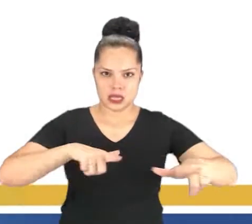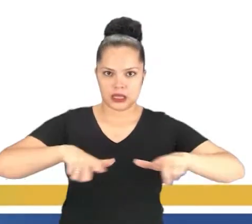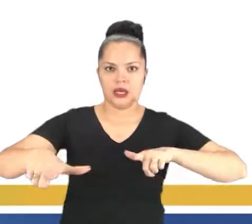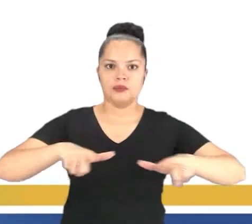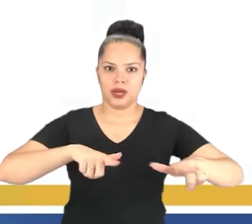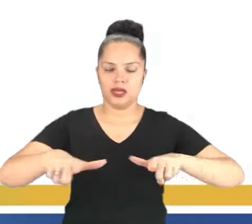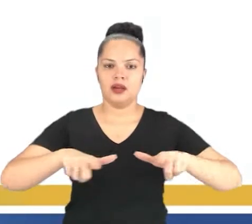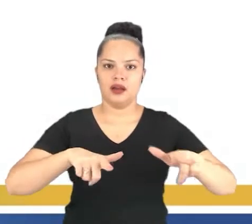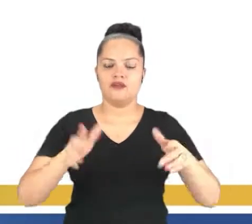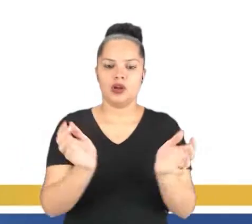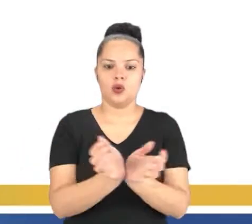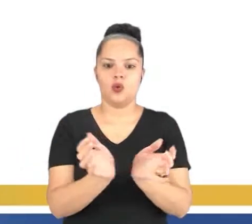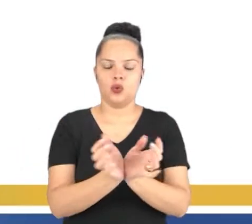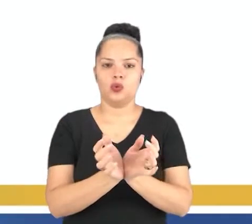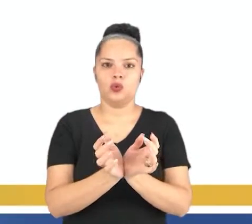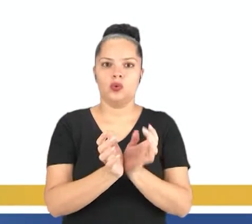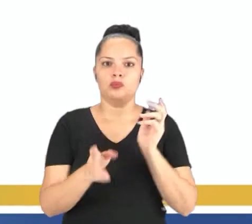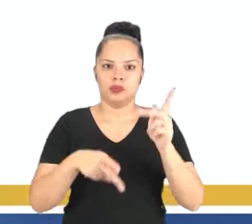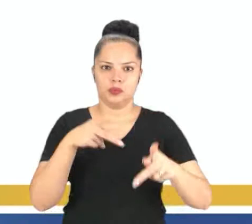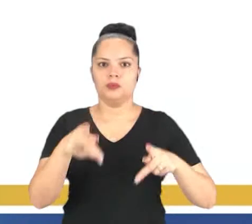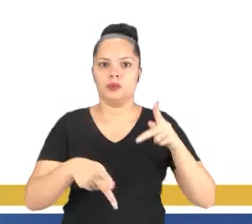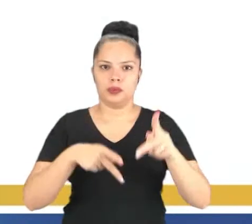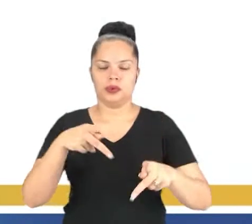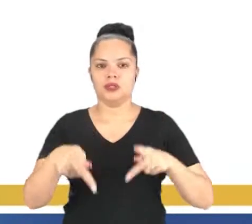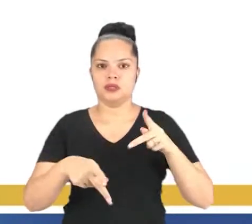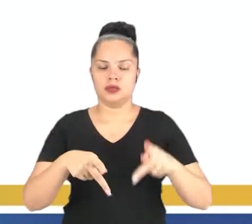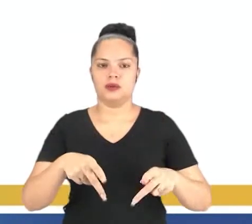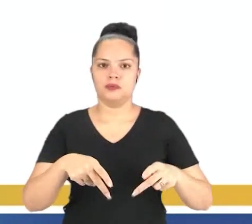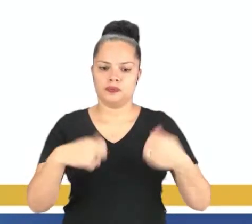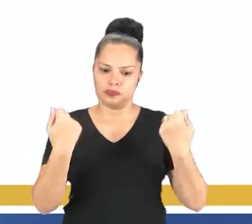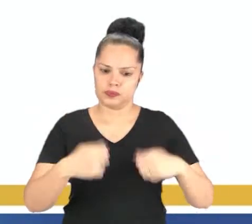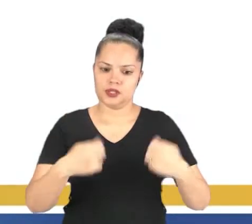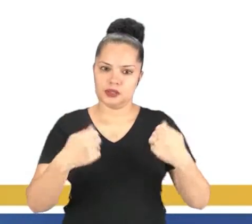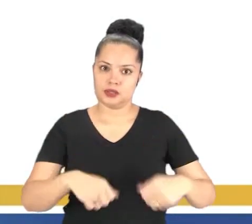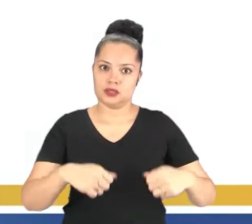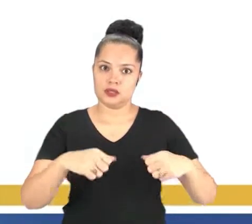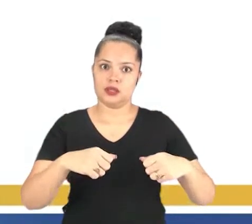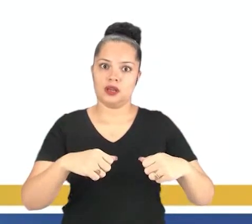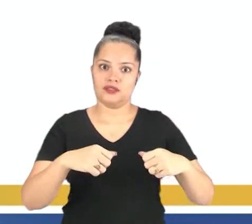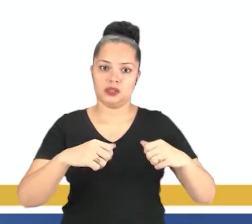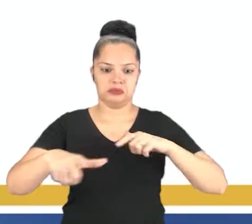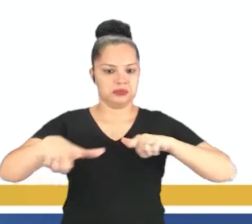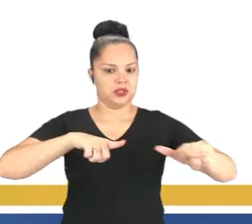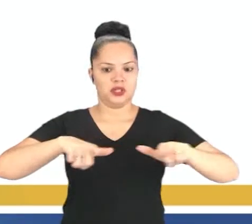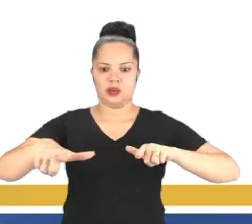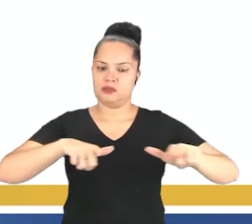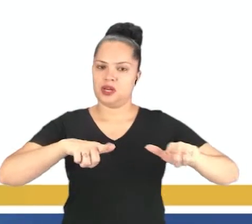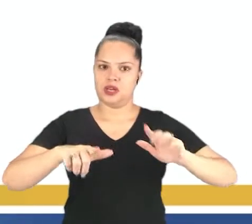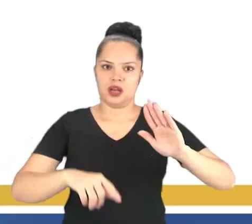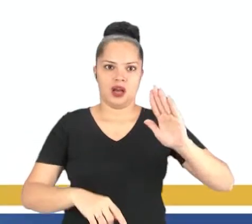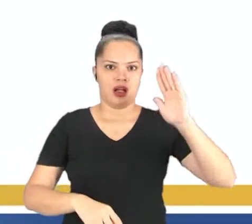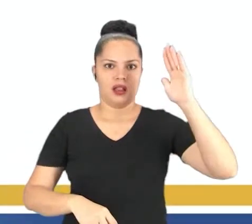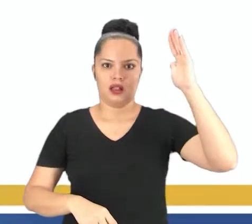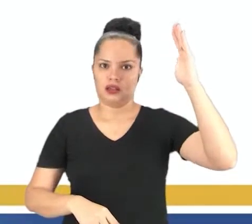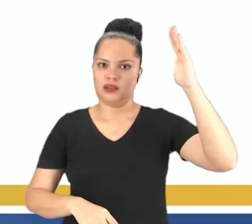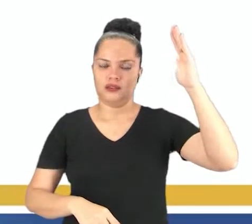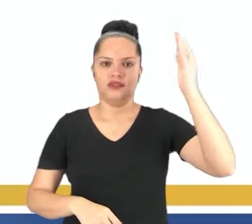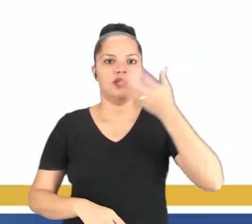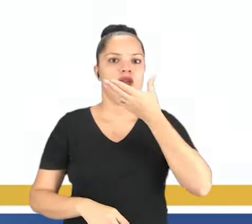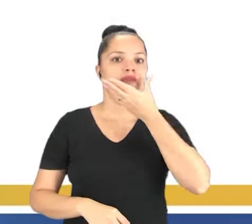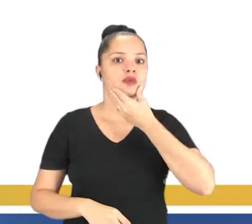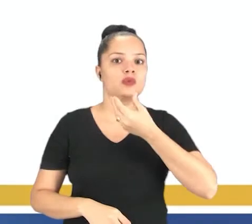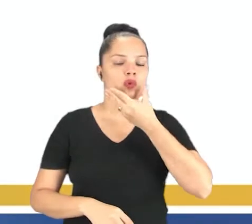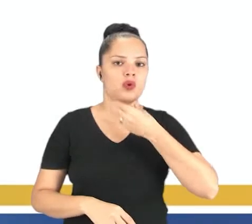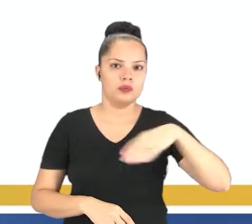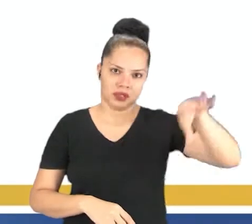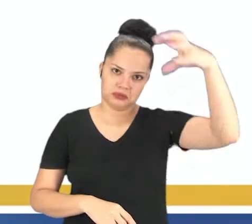parte da população a qual era obrigado a exercer um trabalho compulsório para para o Imperador tá